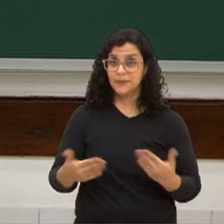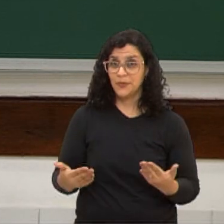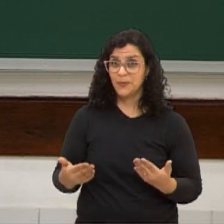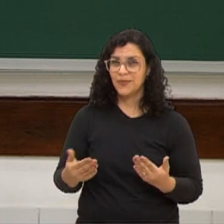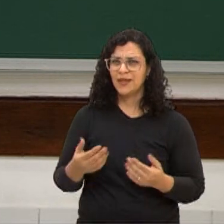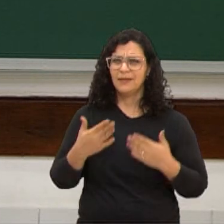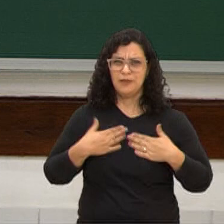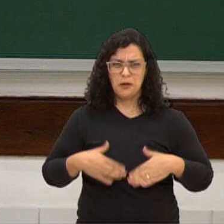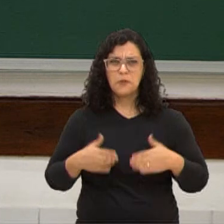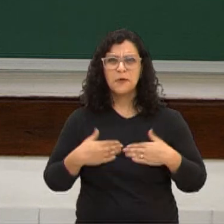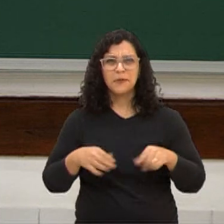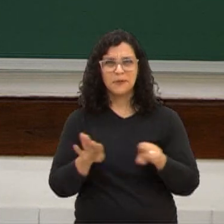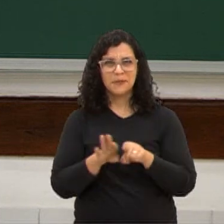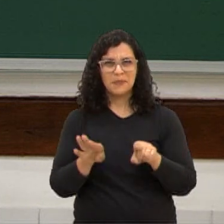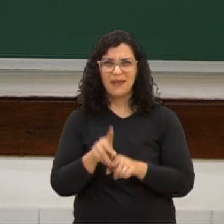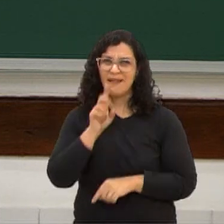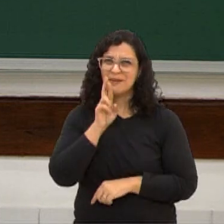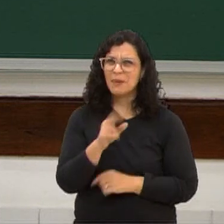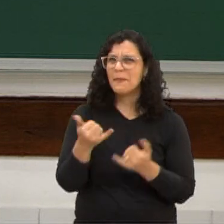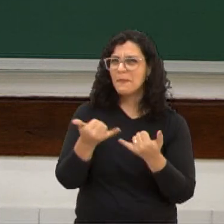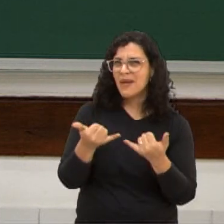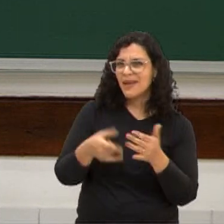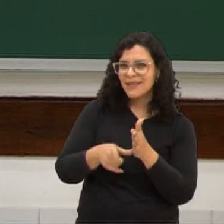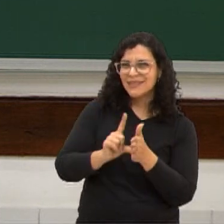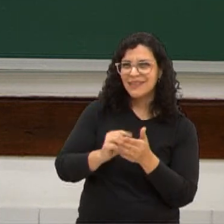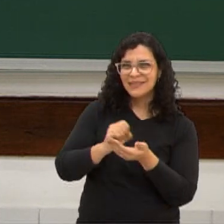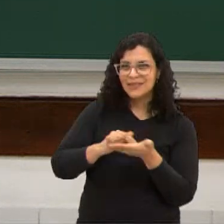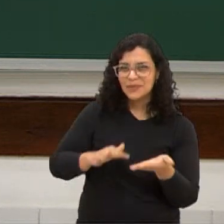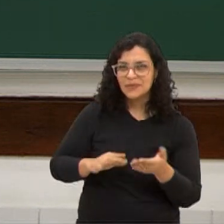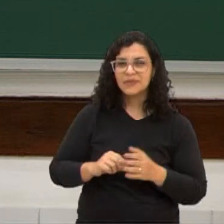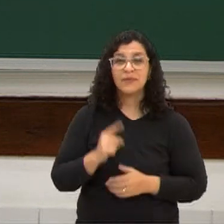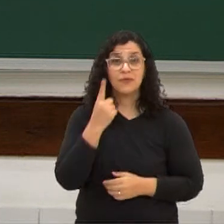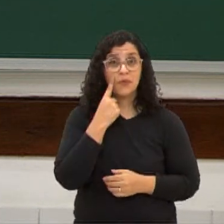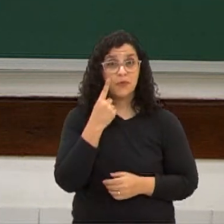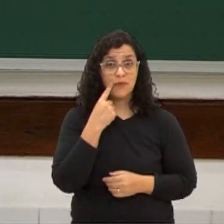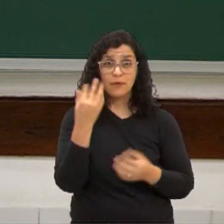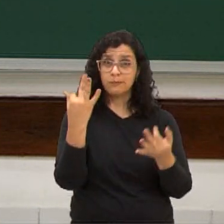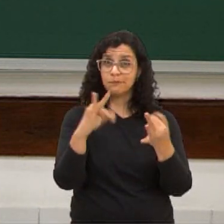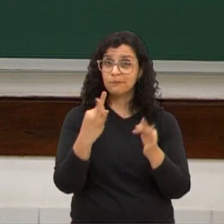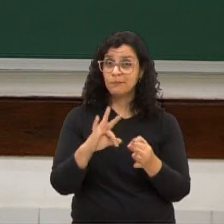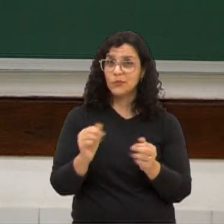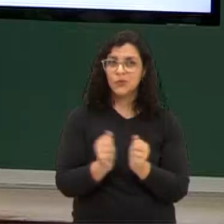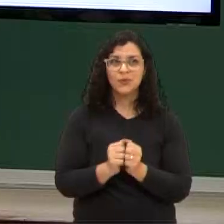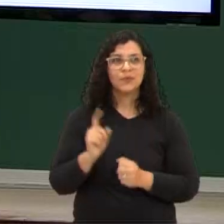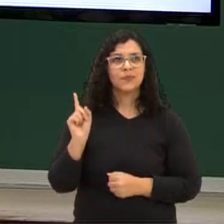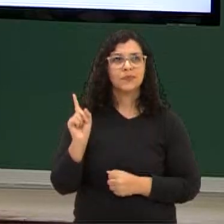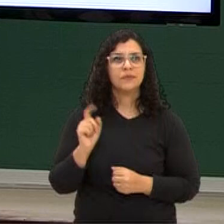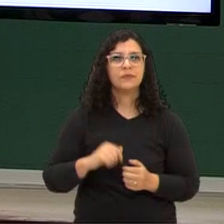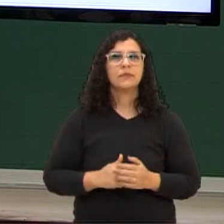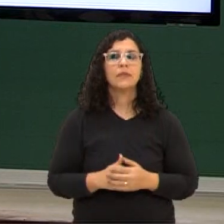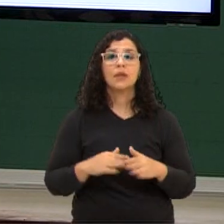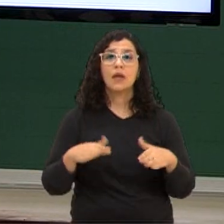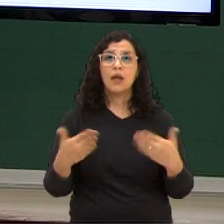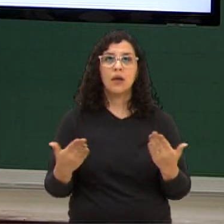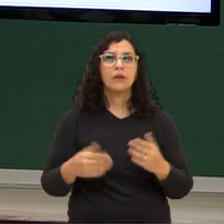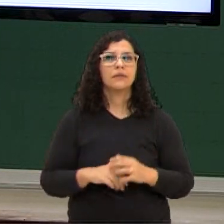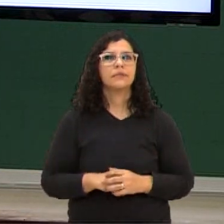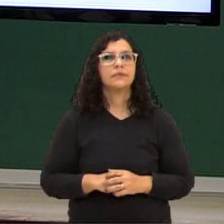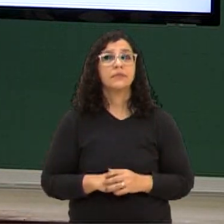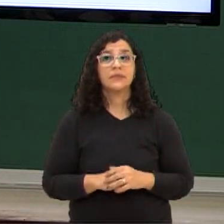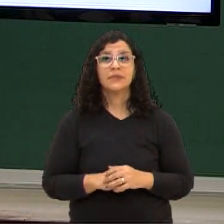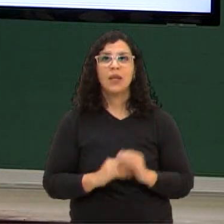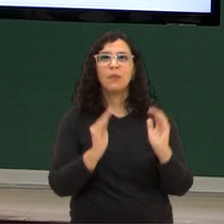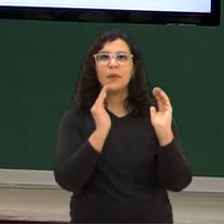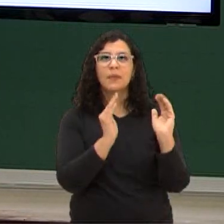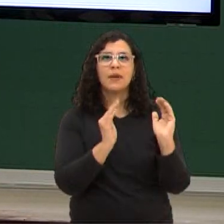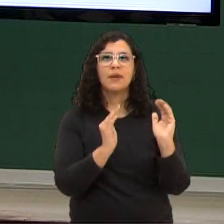aí, pessoal, bem tranquilo também, né? Bem parecida com a que a gente acabou de fazer. Então, vamos corrigir junto. Então, a primeira